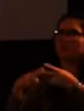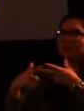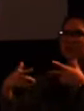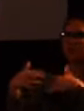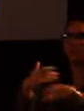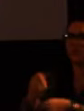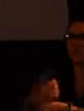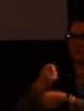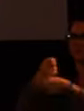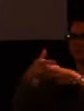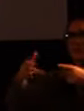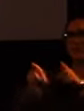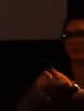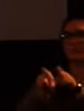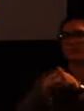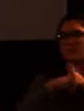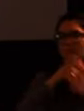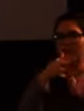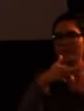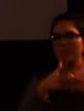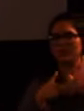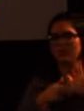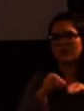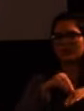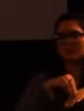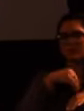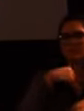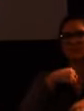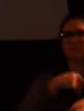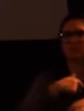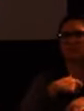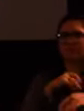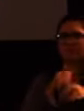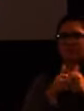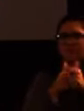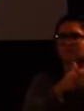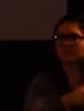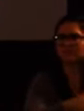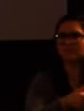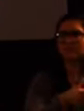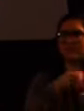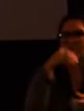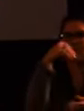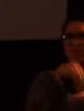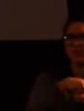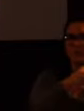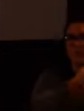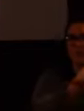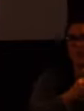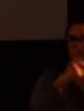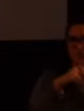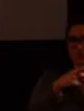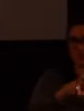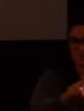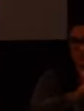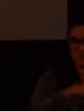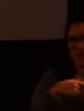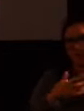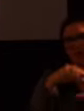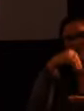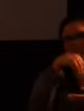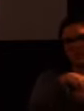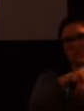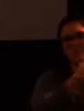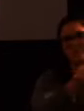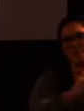ele regra e traz requisitos e parâmetros que vão estar definidos tanto dentro do texto da lei. Então, dentro do texto